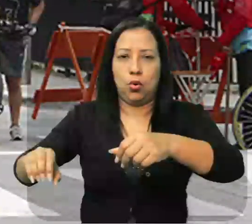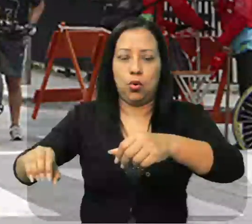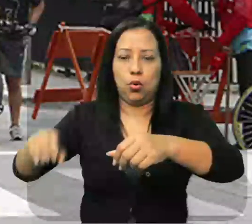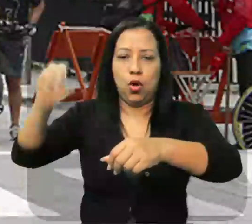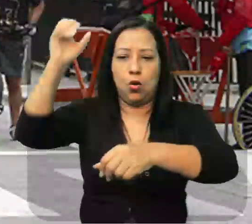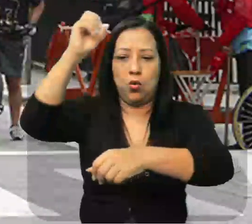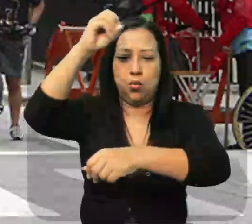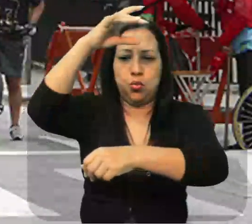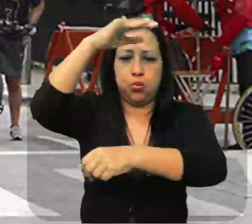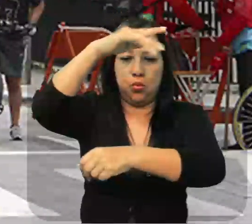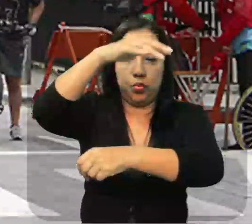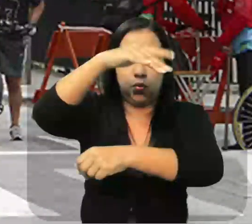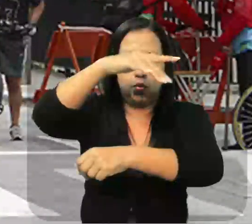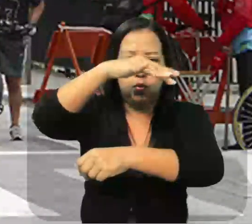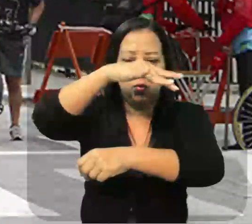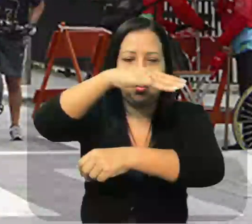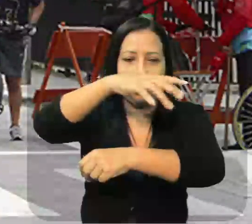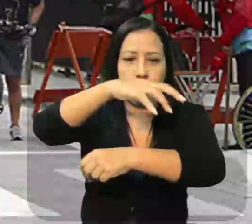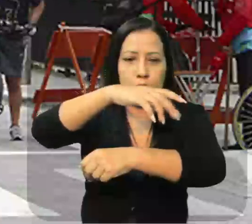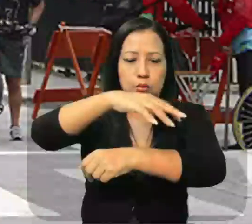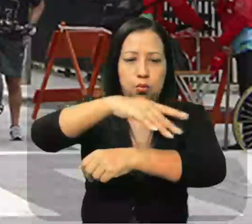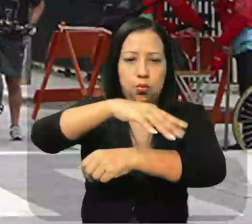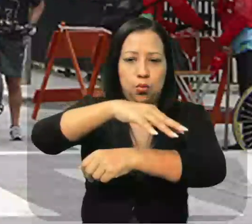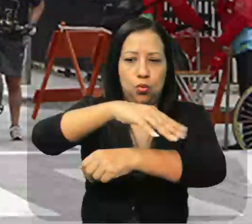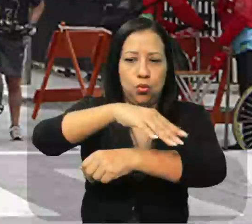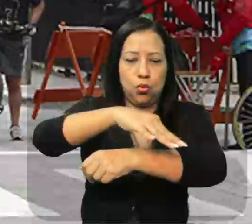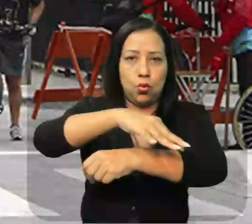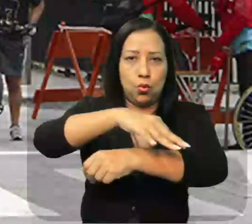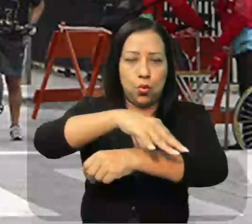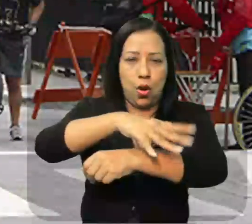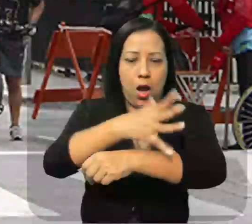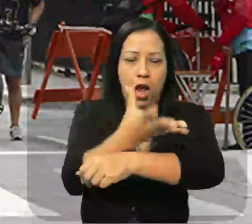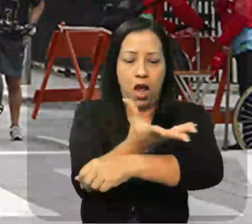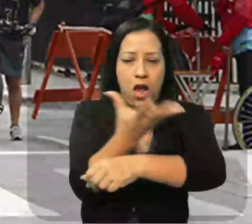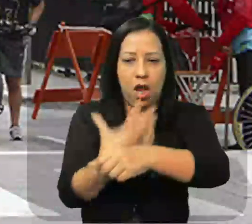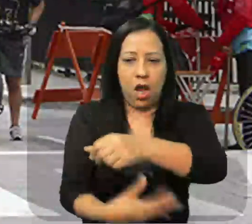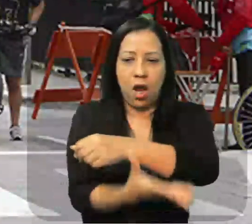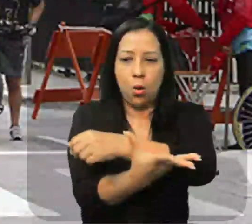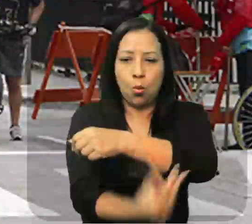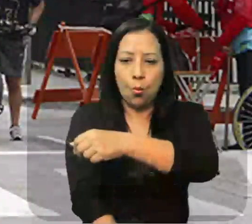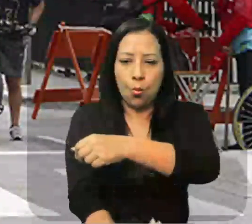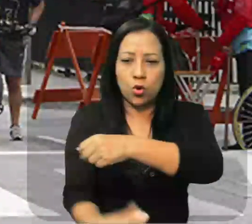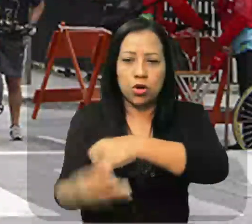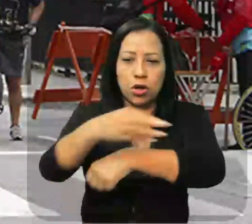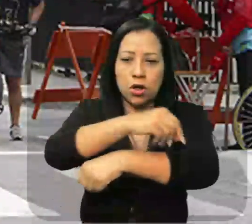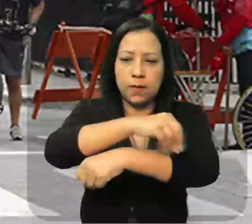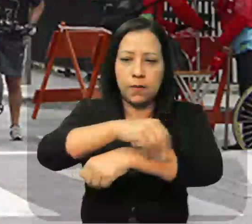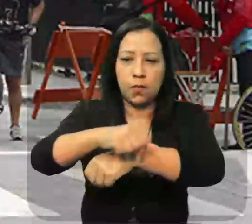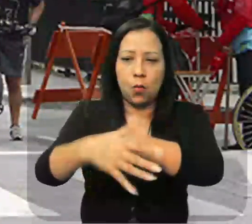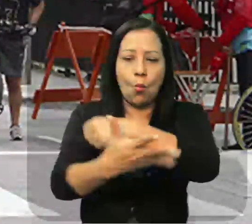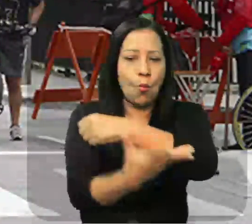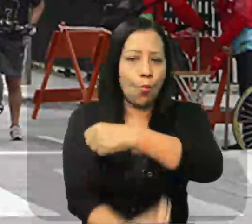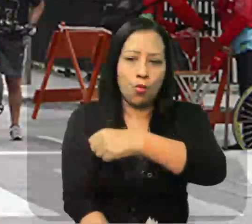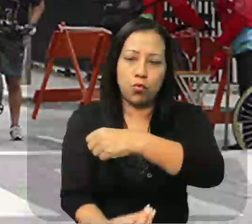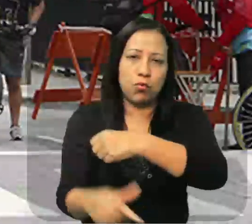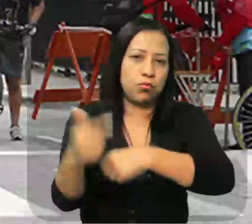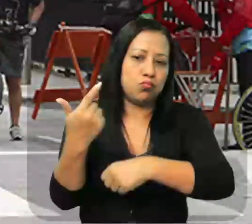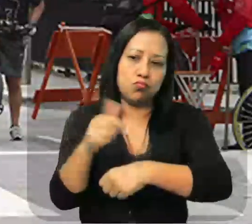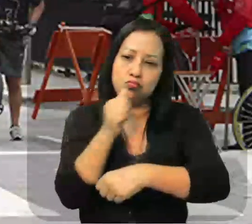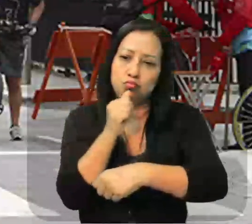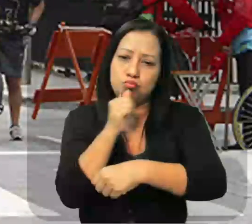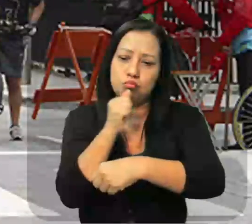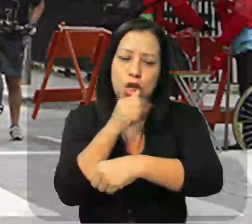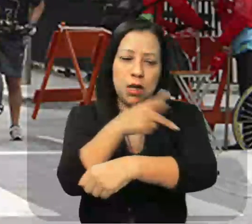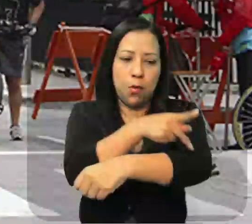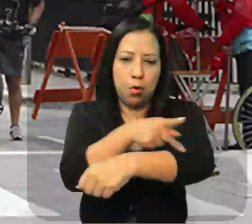esgoto. Quando chover, a água que era para ser captada e penetrar nesse